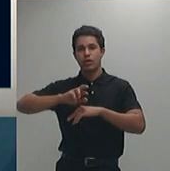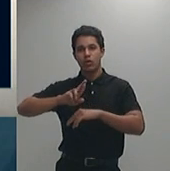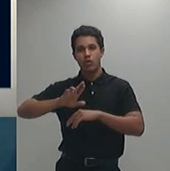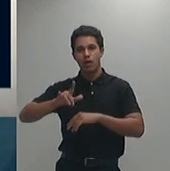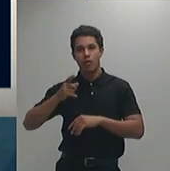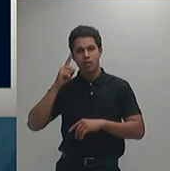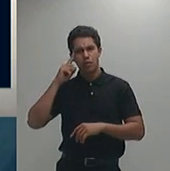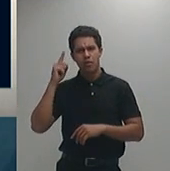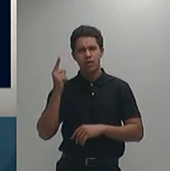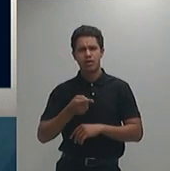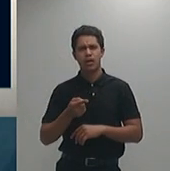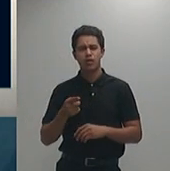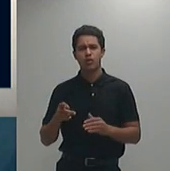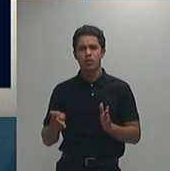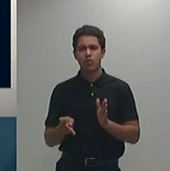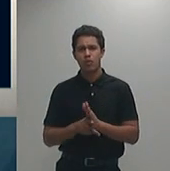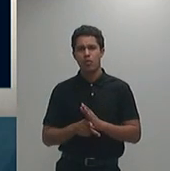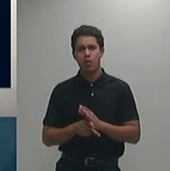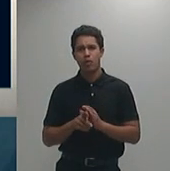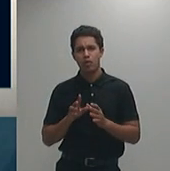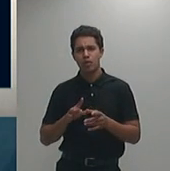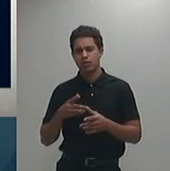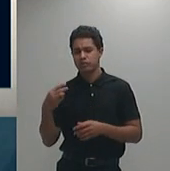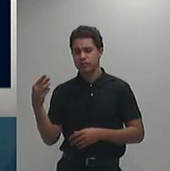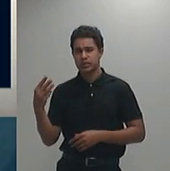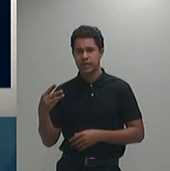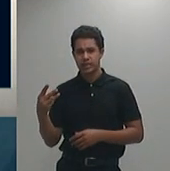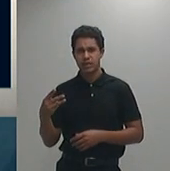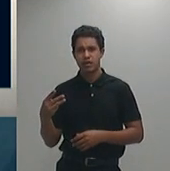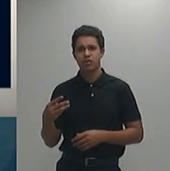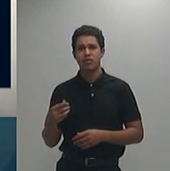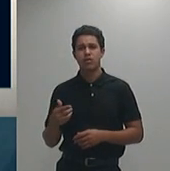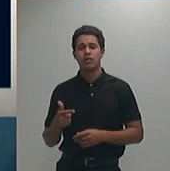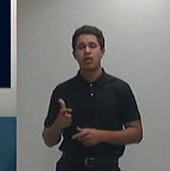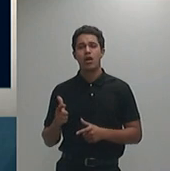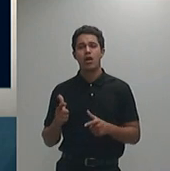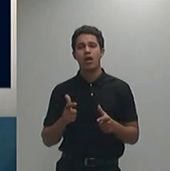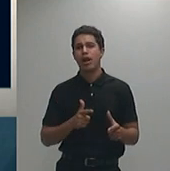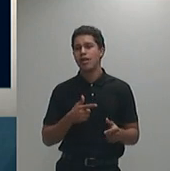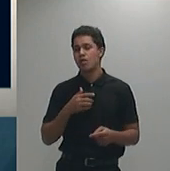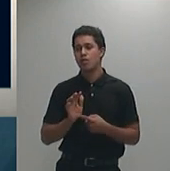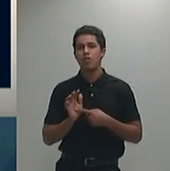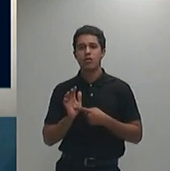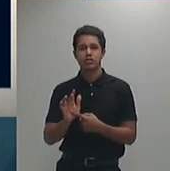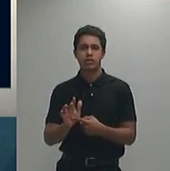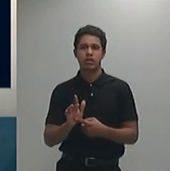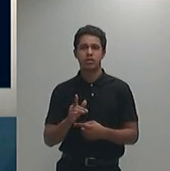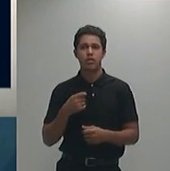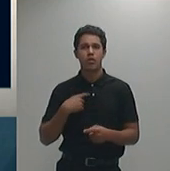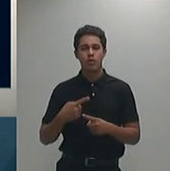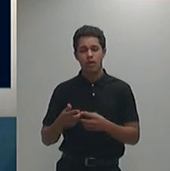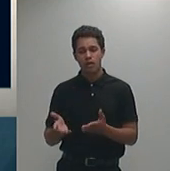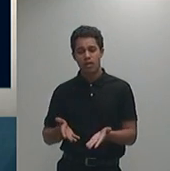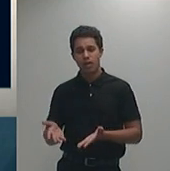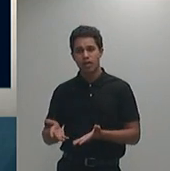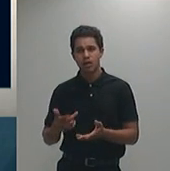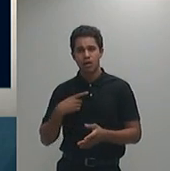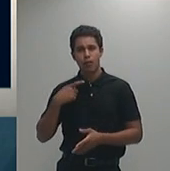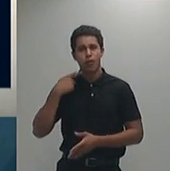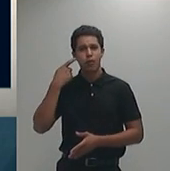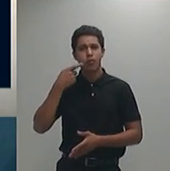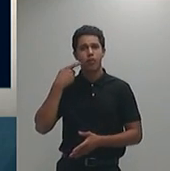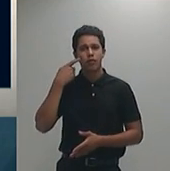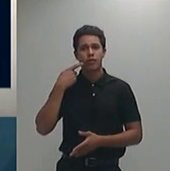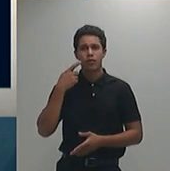específico para os embargos de terceiro nada indicando pois se tratar de advogado